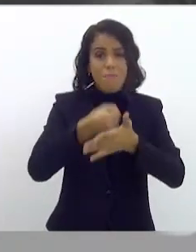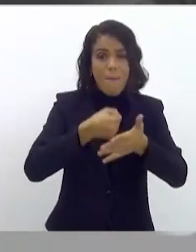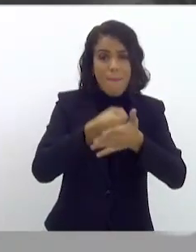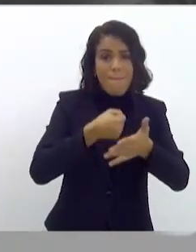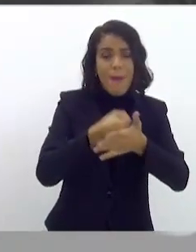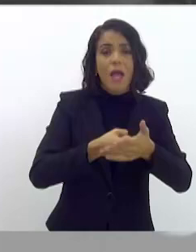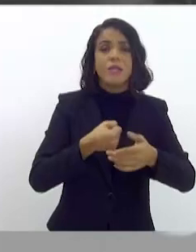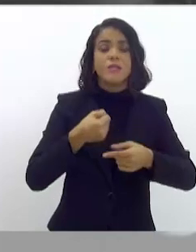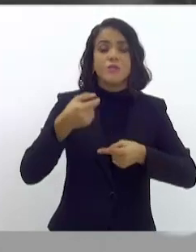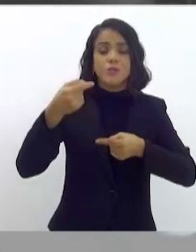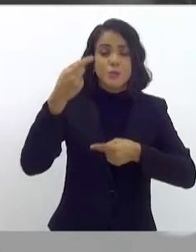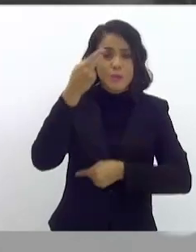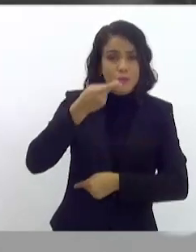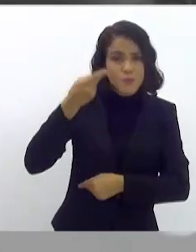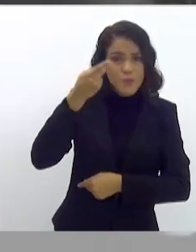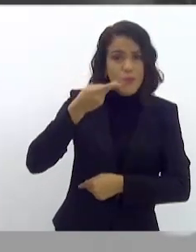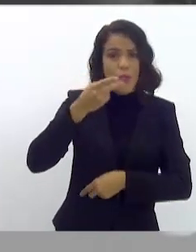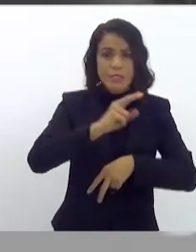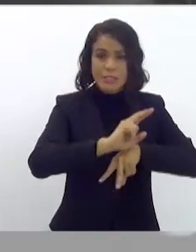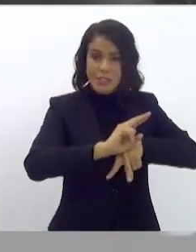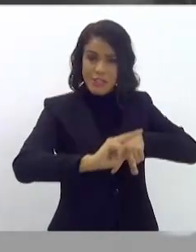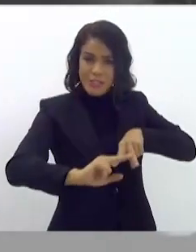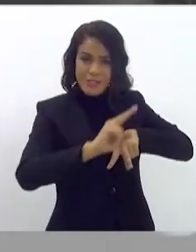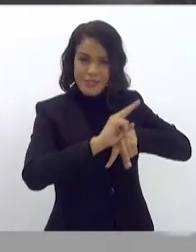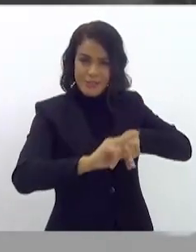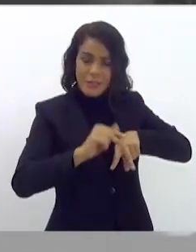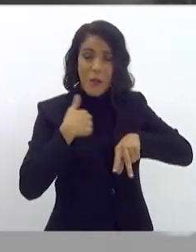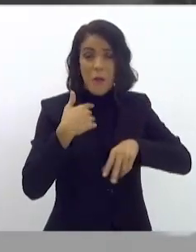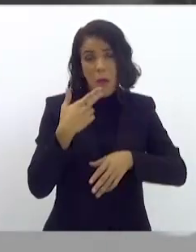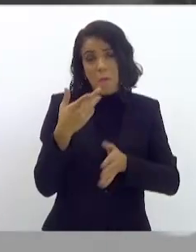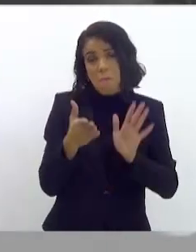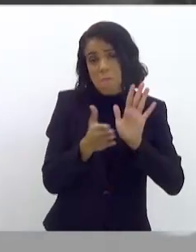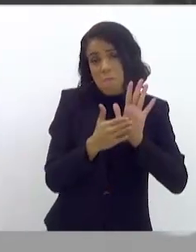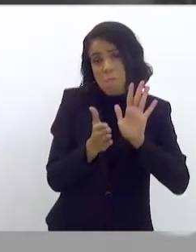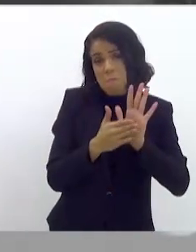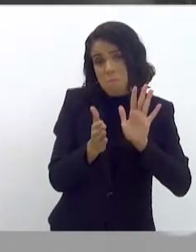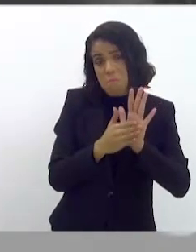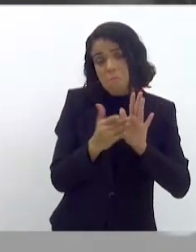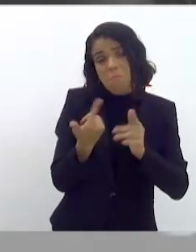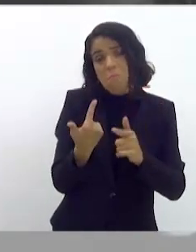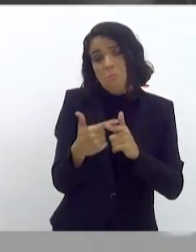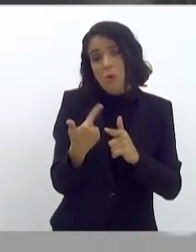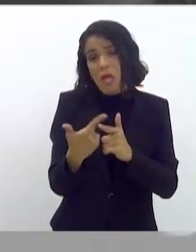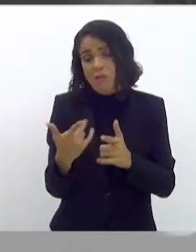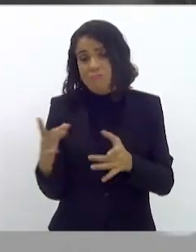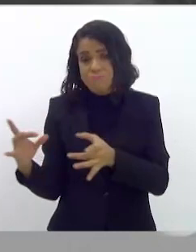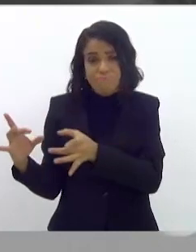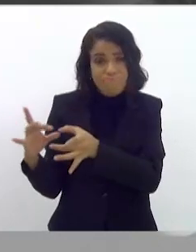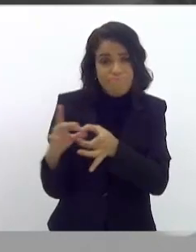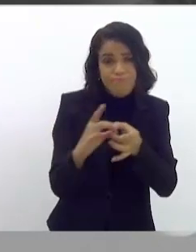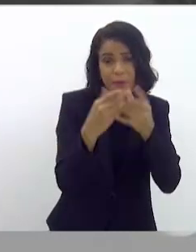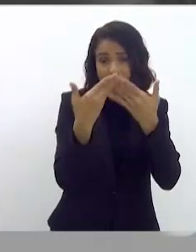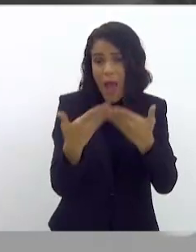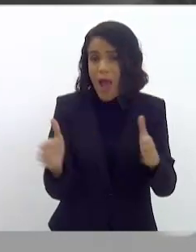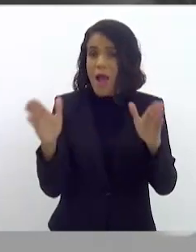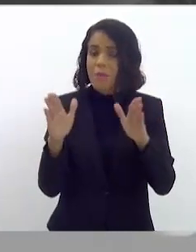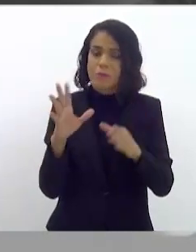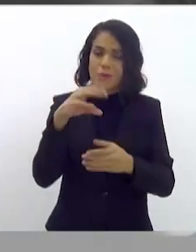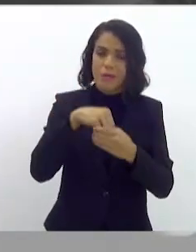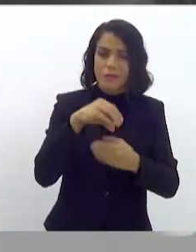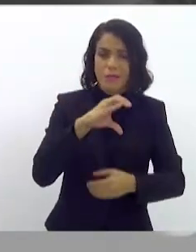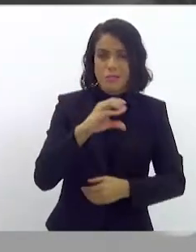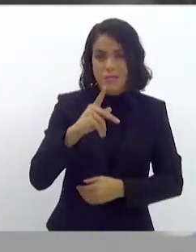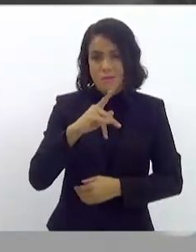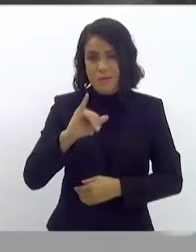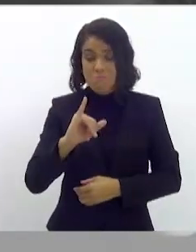né, nas redes. Então, eu queria propor que eu acho que é um tema que perpassa, obviamente, num conjunto mais amplo da CPI, mas como